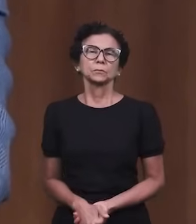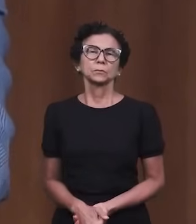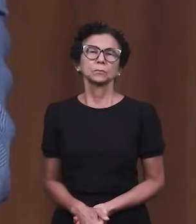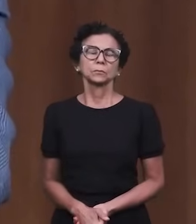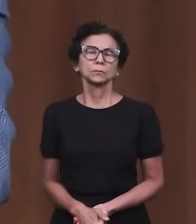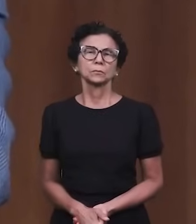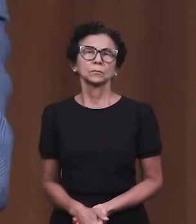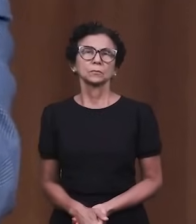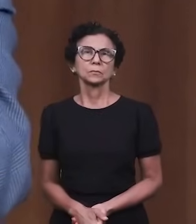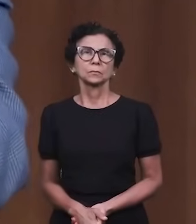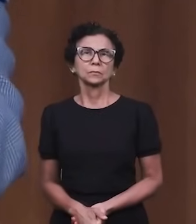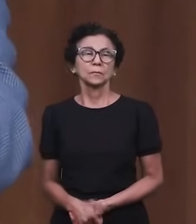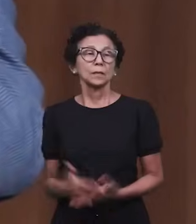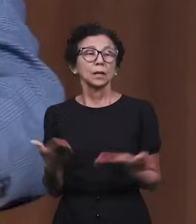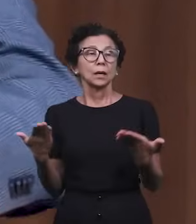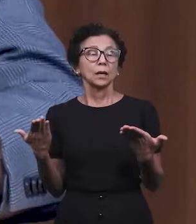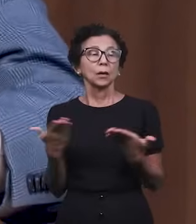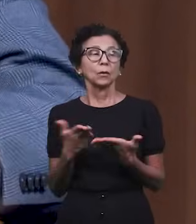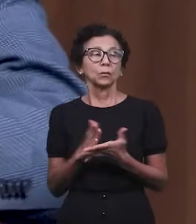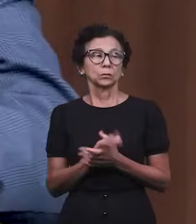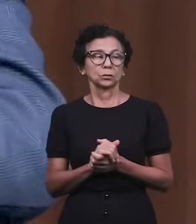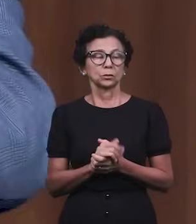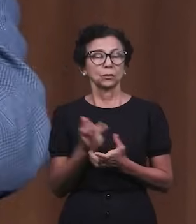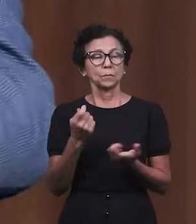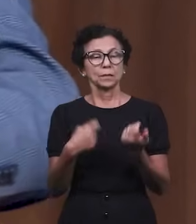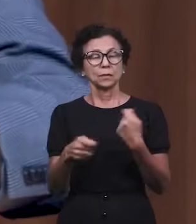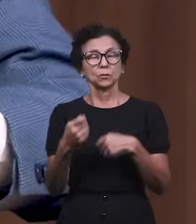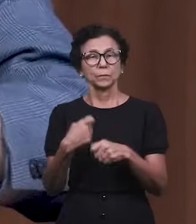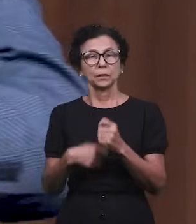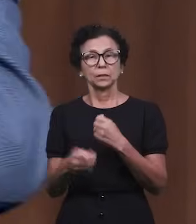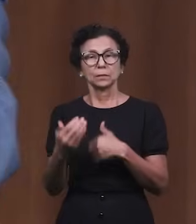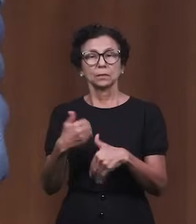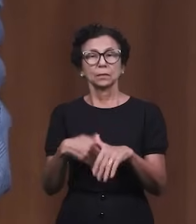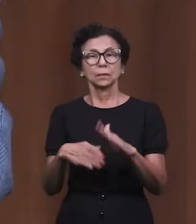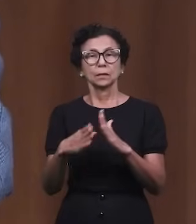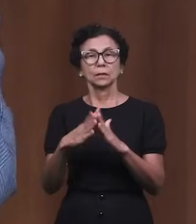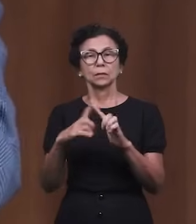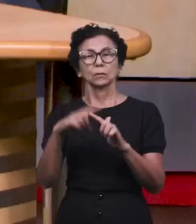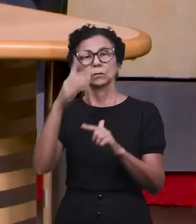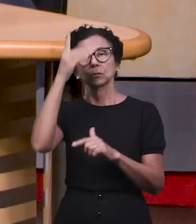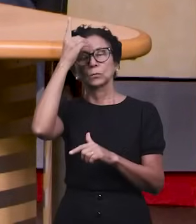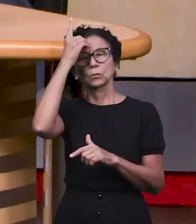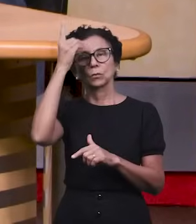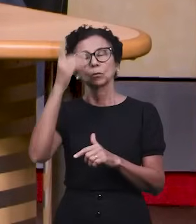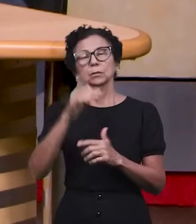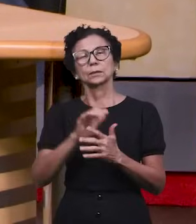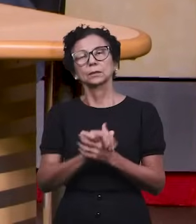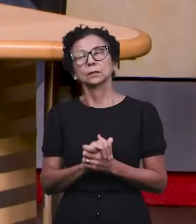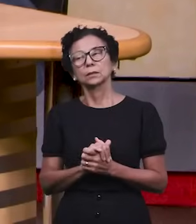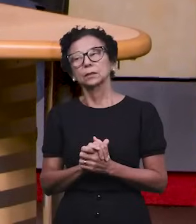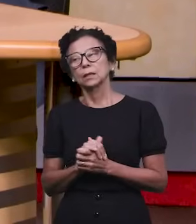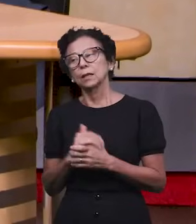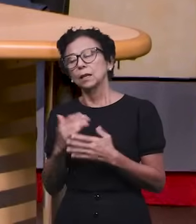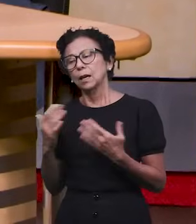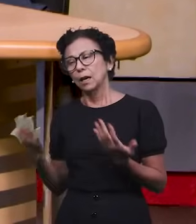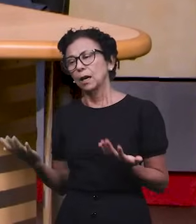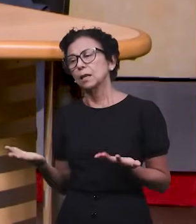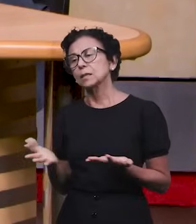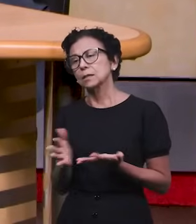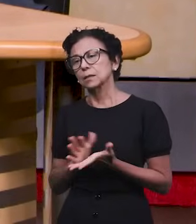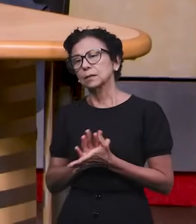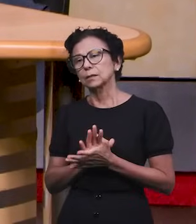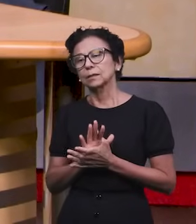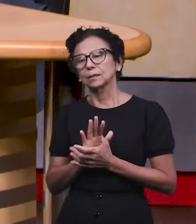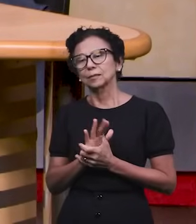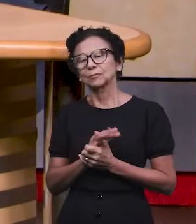que você trabalha isso hoje, os dons dentro da igreja, administrando isso dentro da igreja, Marcelo? Os dons espirituais é uma das